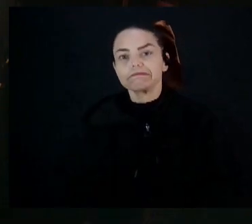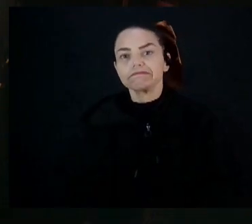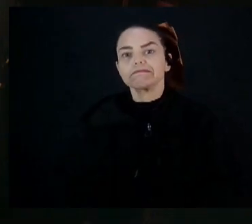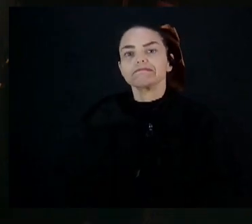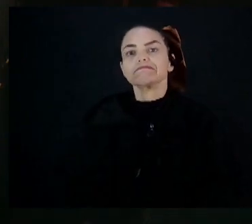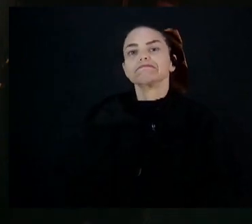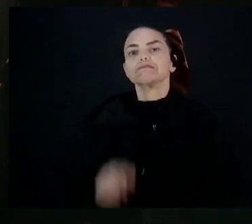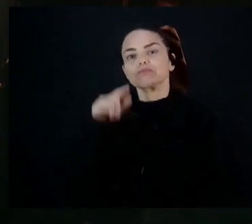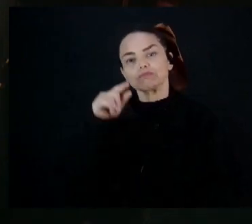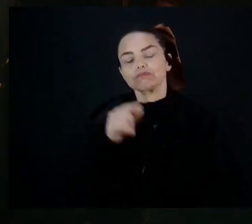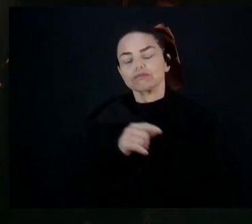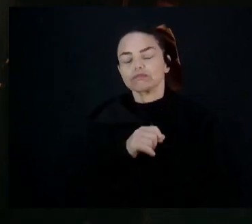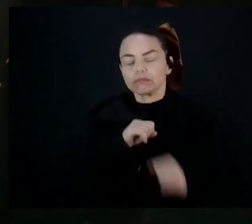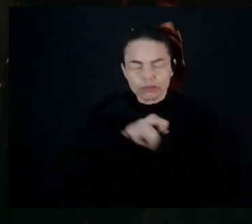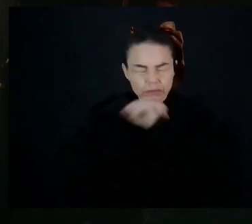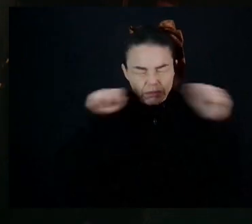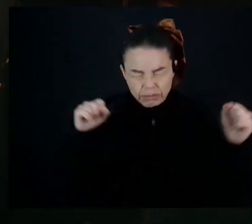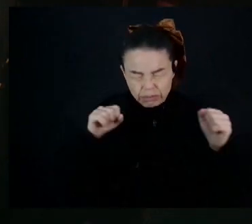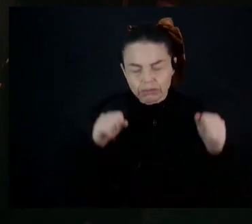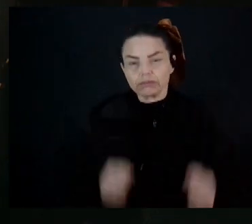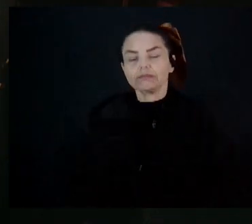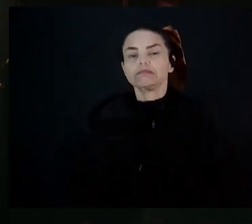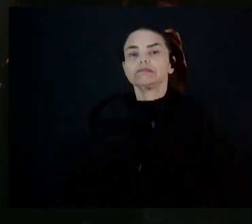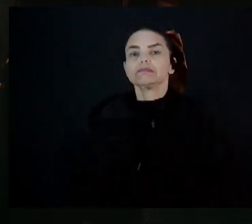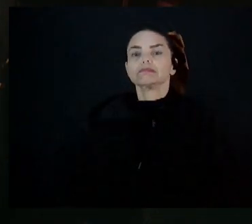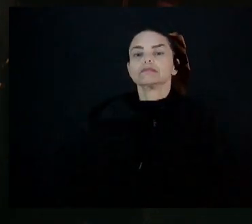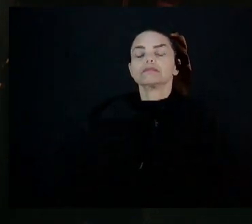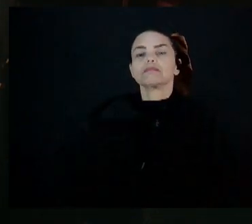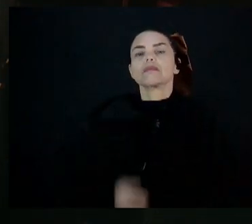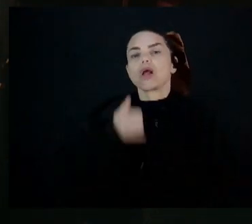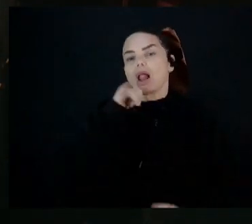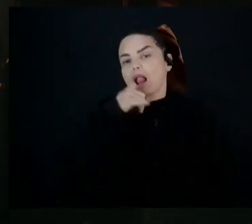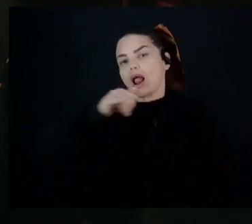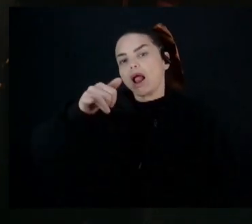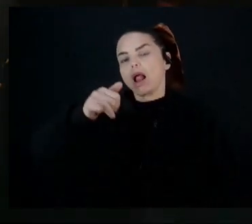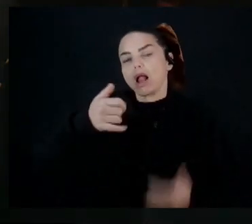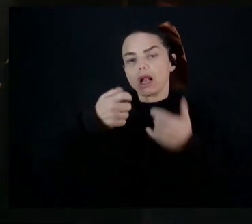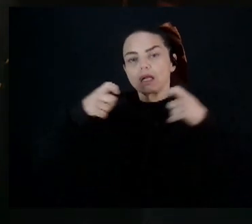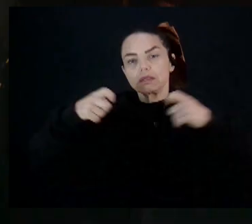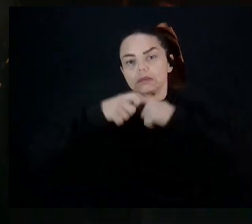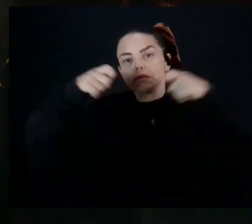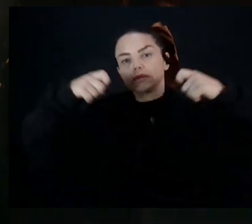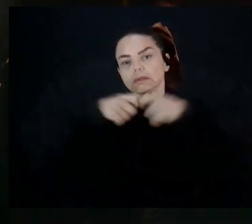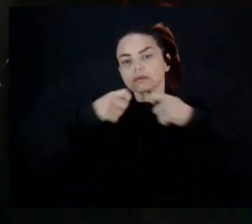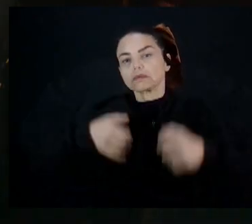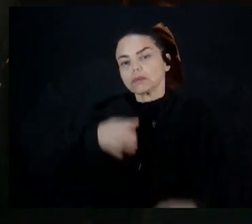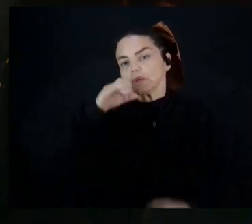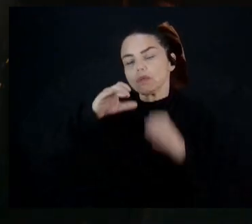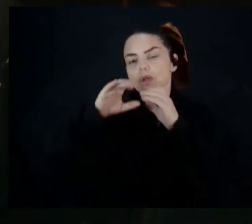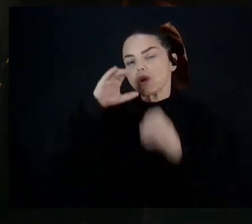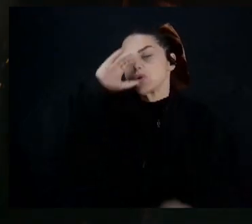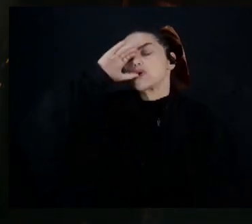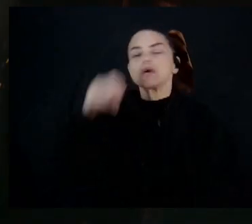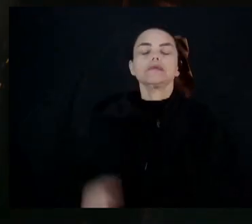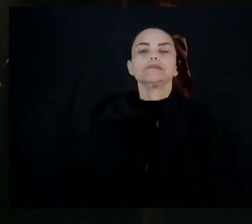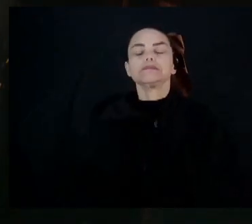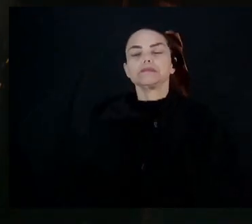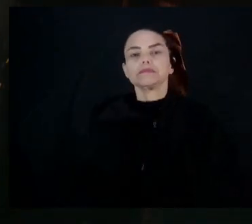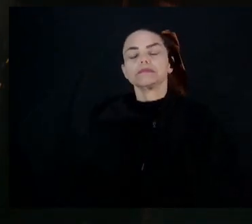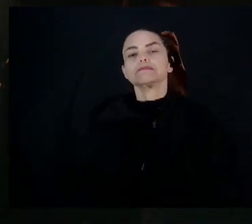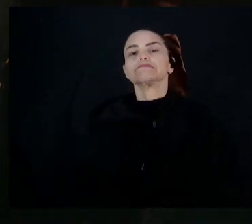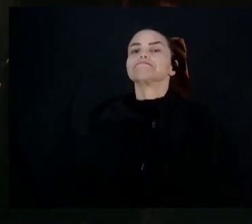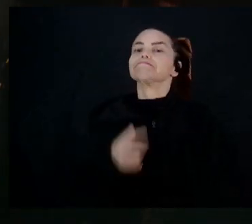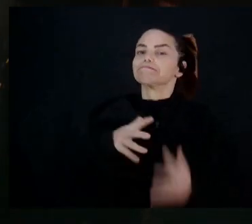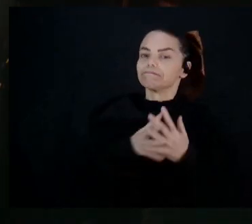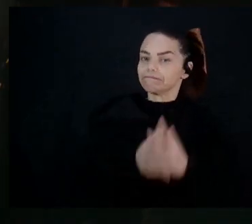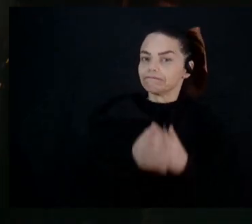pouco, acorda, acaba tomando um energético ou um medicamento para se manter acordado, e isso vira um ciclo vicioso e vai virando uma